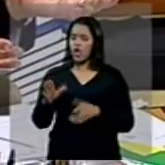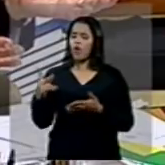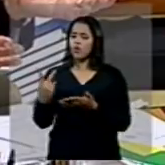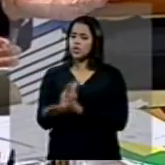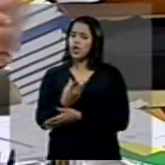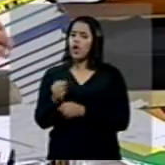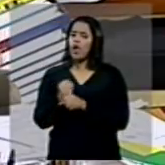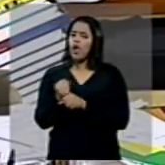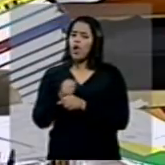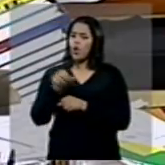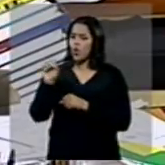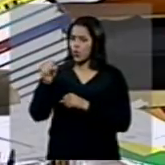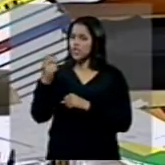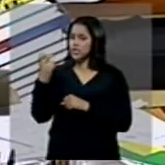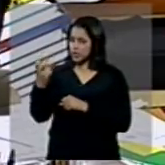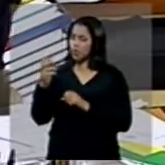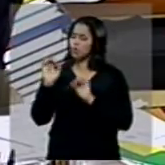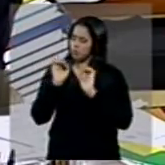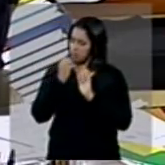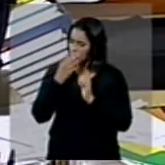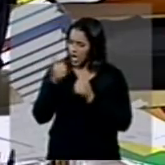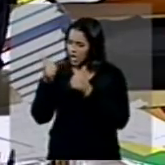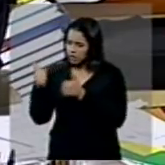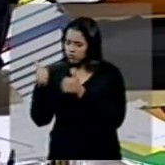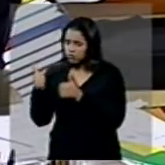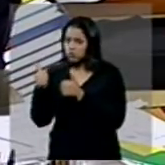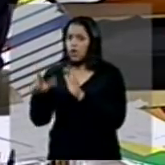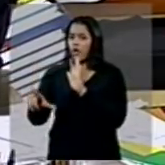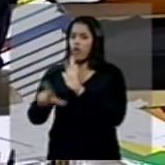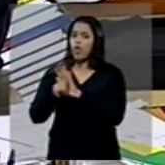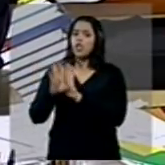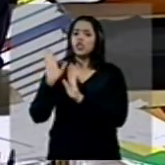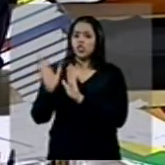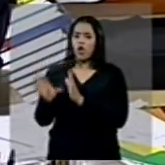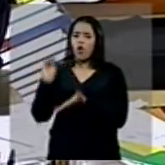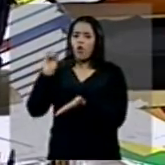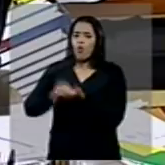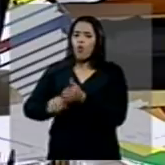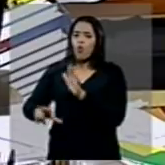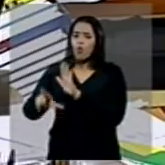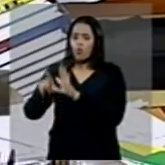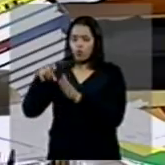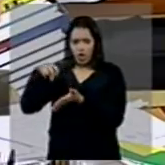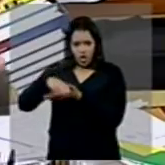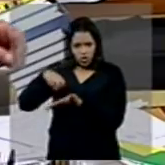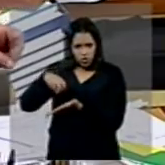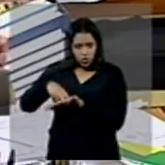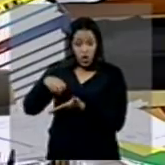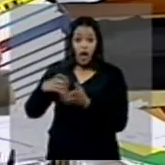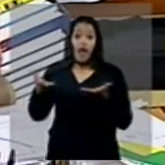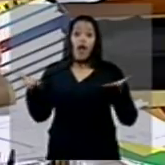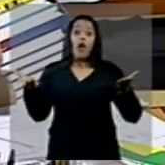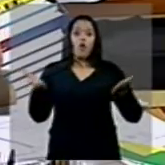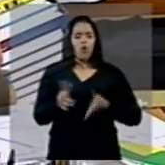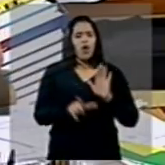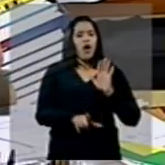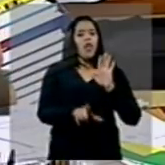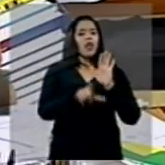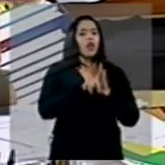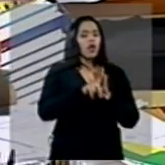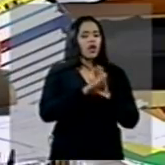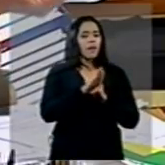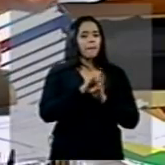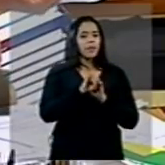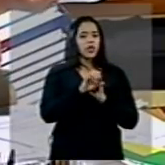de 85. Muito bem, a própria lei previu a sanção, o cancelamento. Agora, a lei que criou